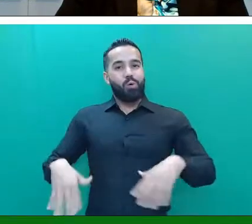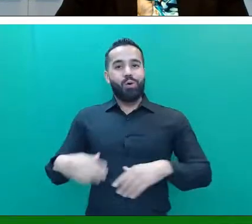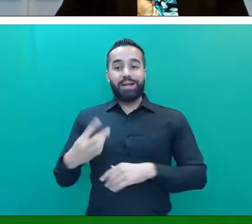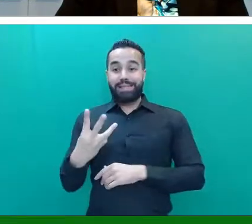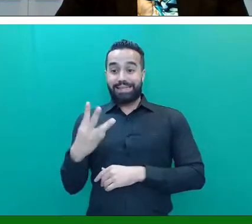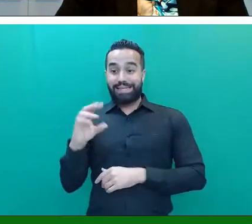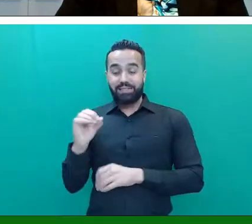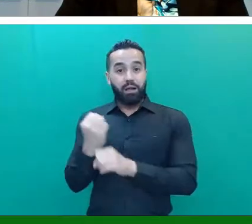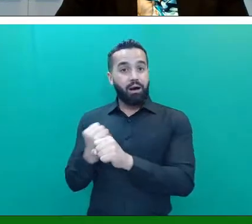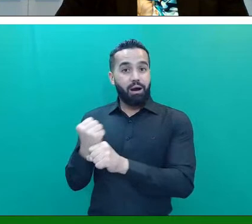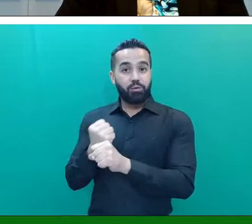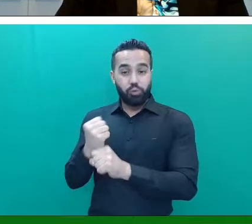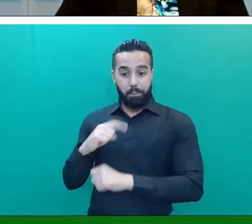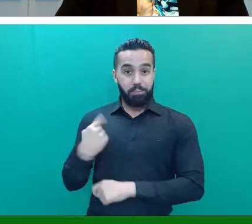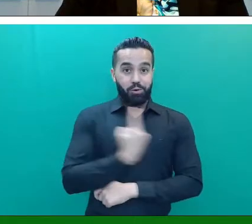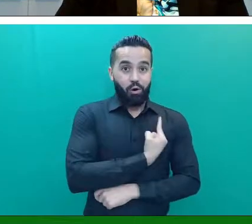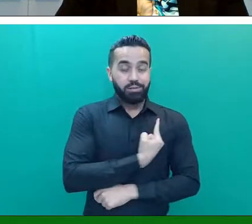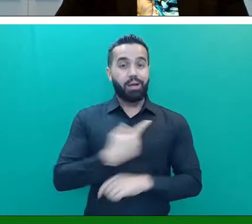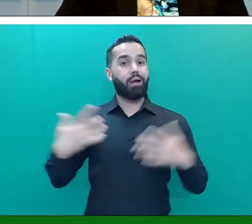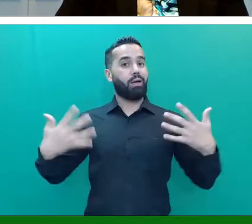muitíssimo.